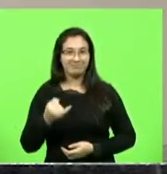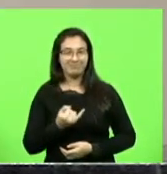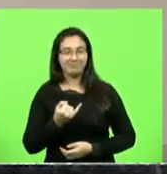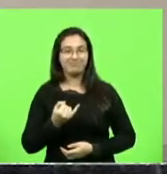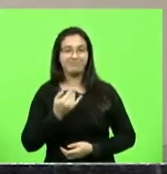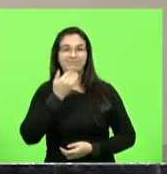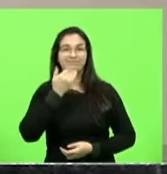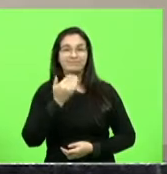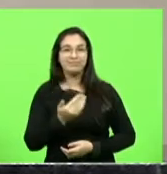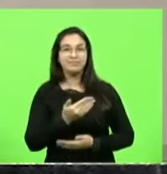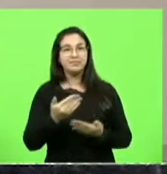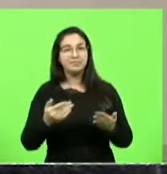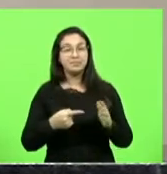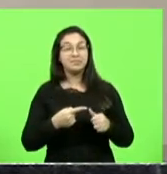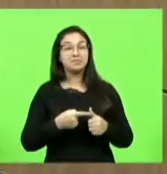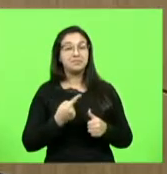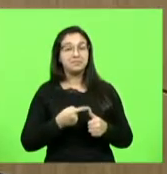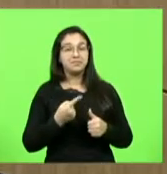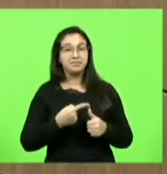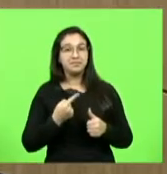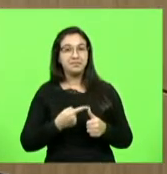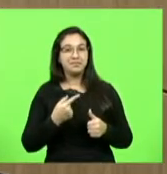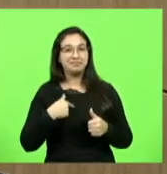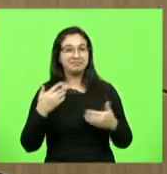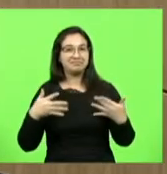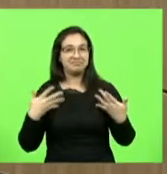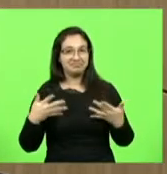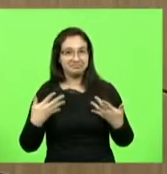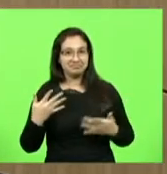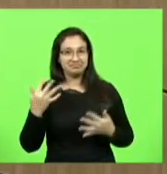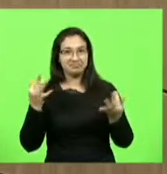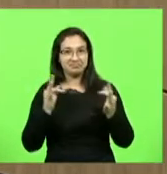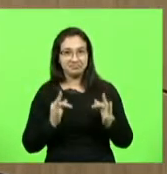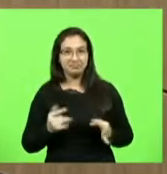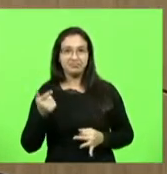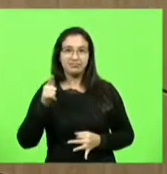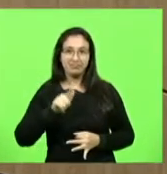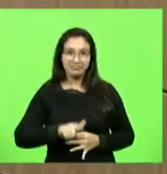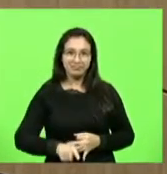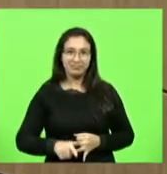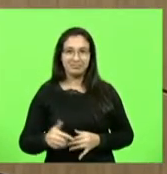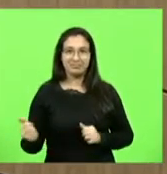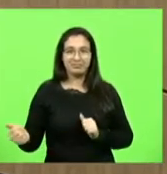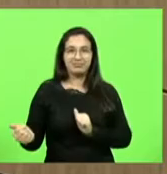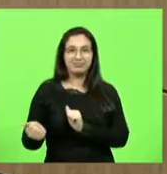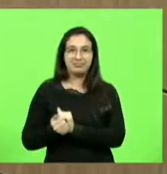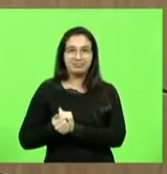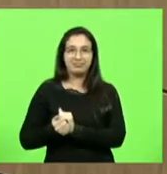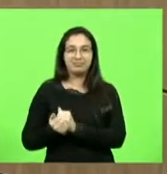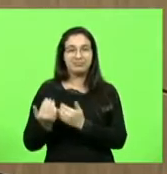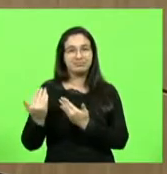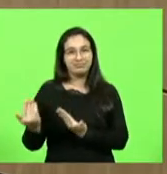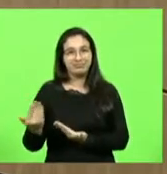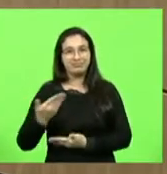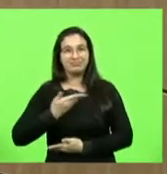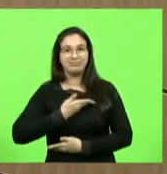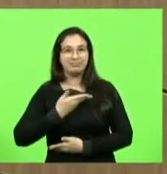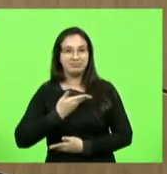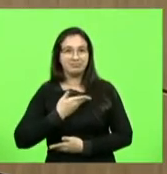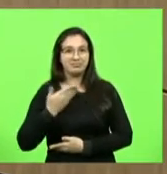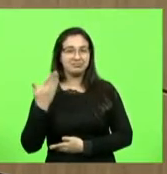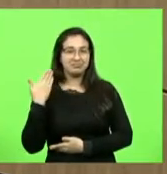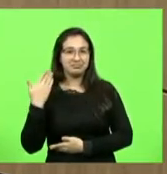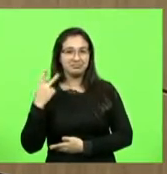pedir, primeiro, para dizer da minha alegria e satisfação de estar aqui de novo na companhia do nosso colega,